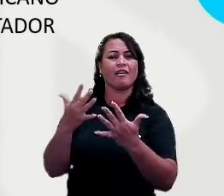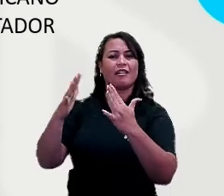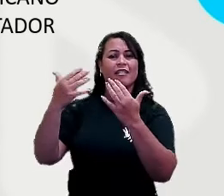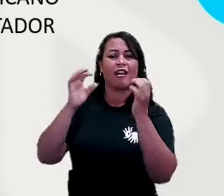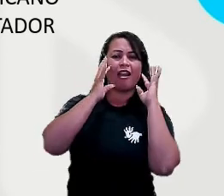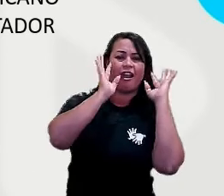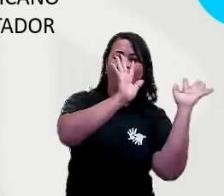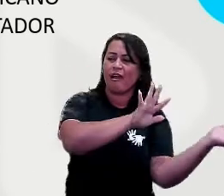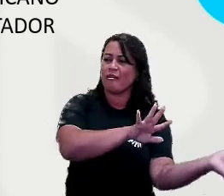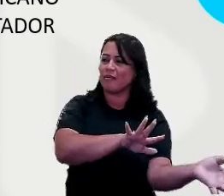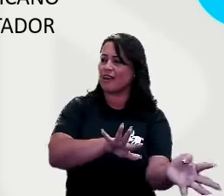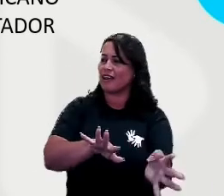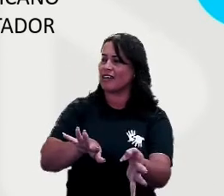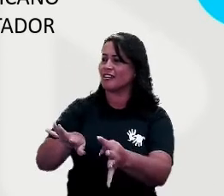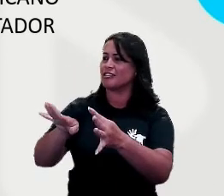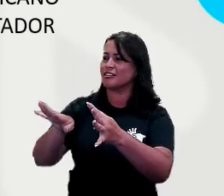glória,